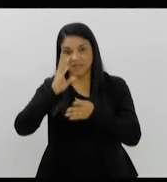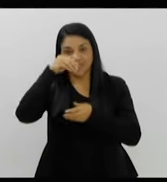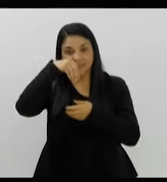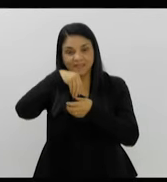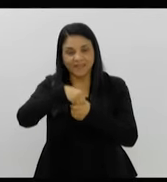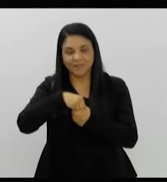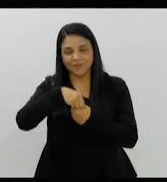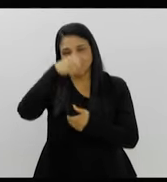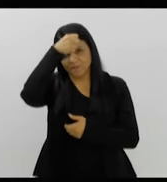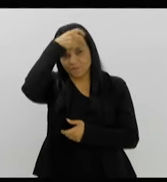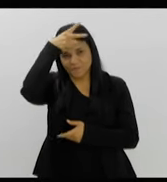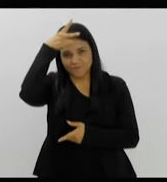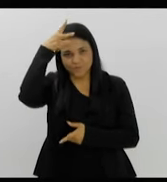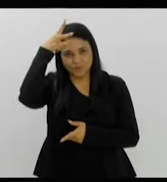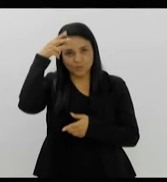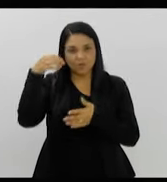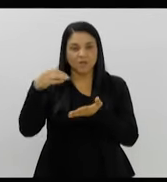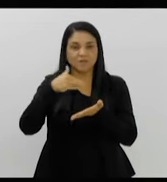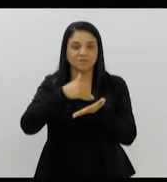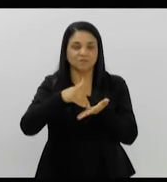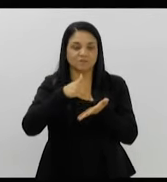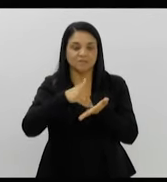prefeitura com